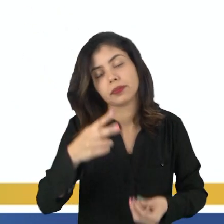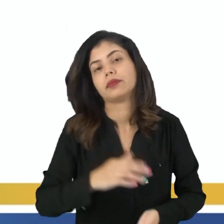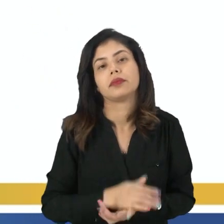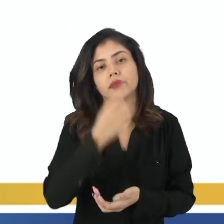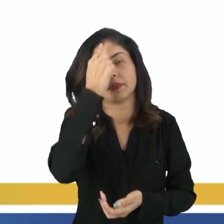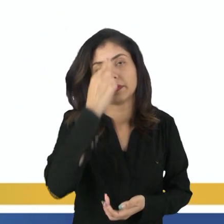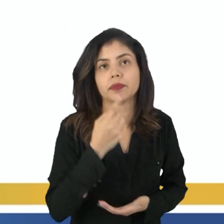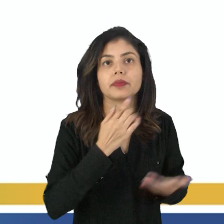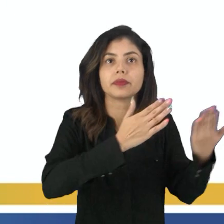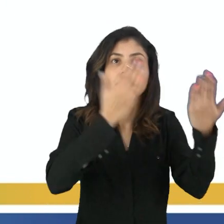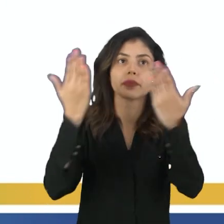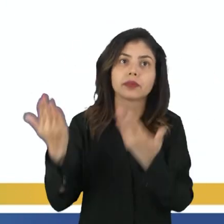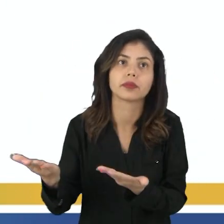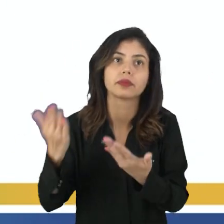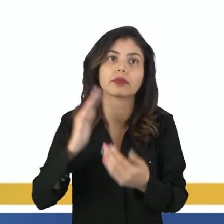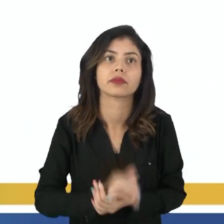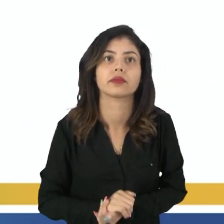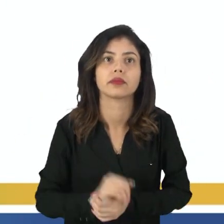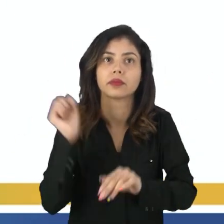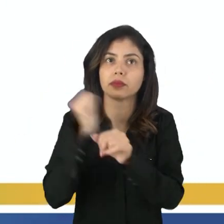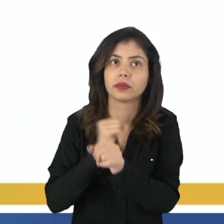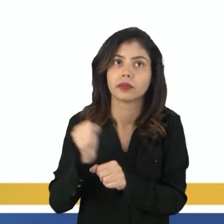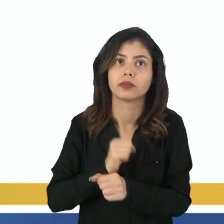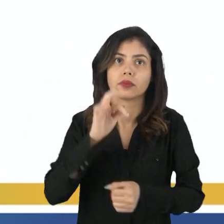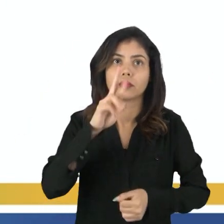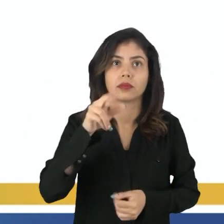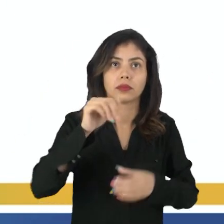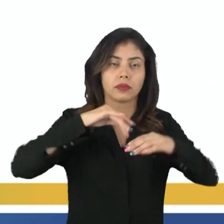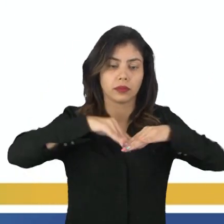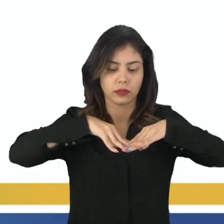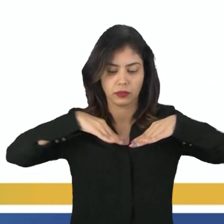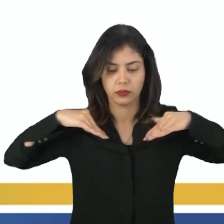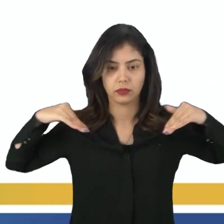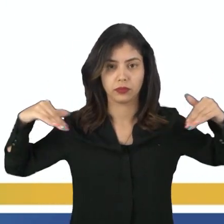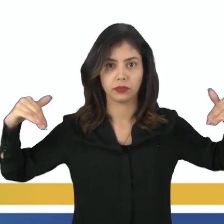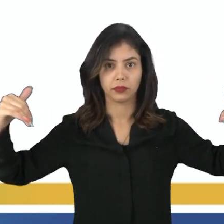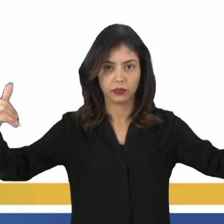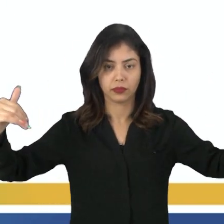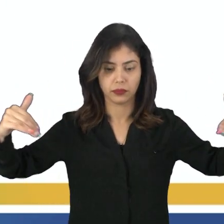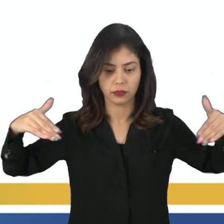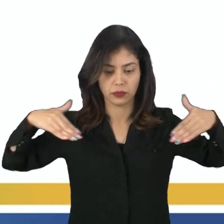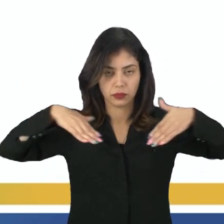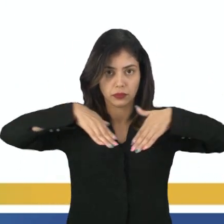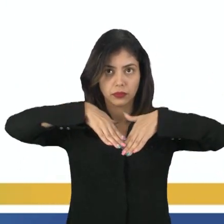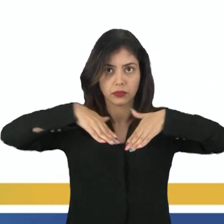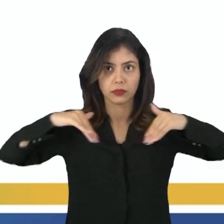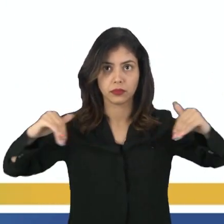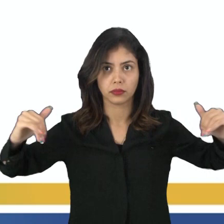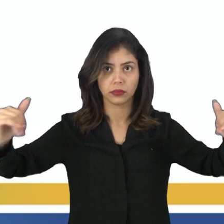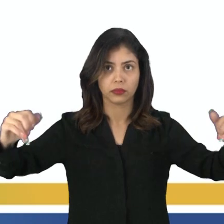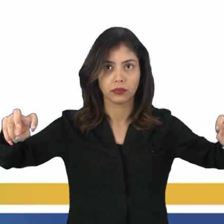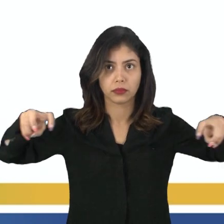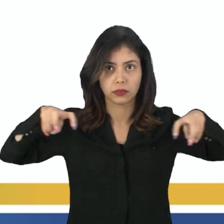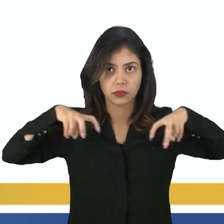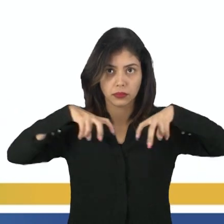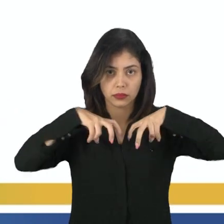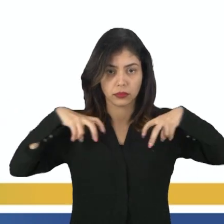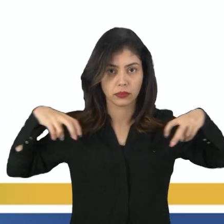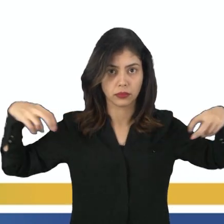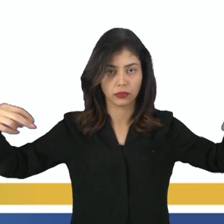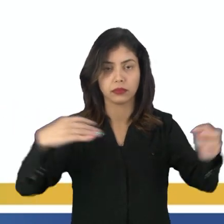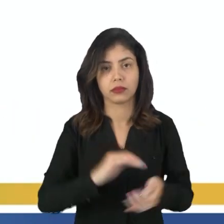observar aí nessa imagem ao lado, em construções de formatos semicirculares. certo? Então havia um espaço para